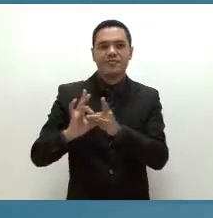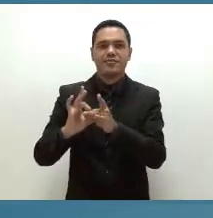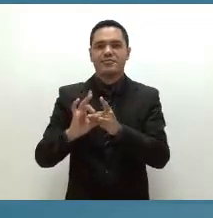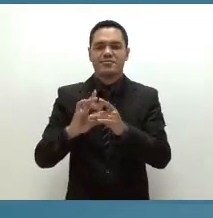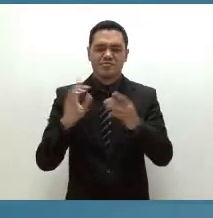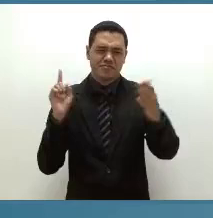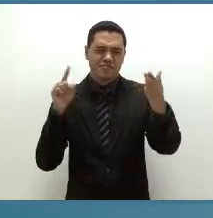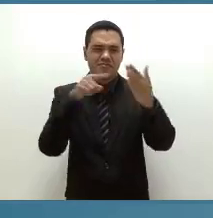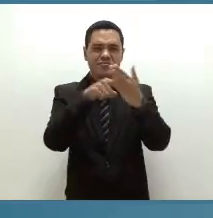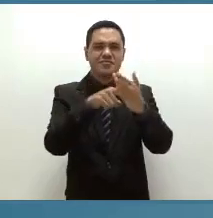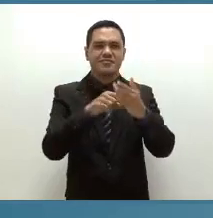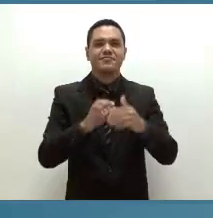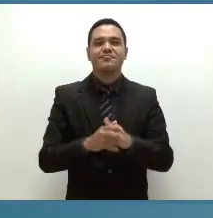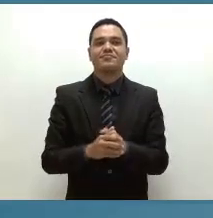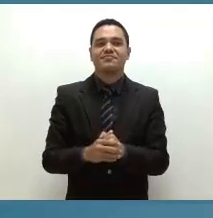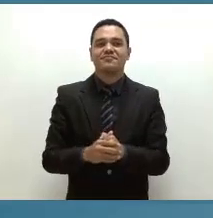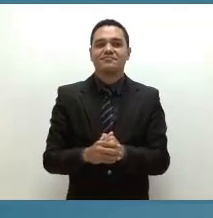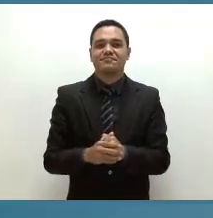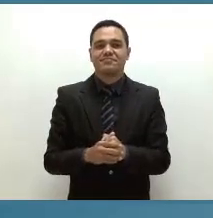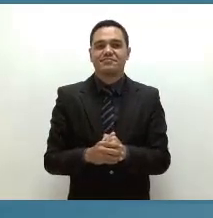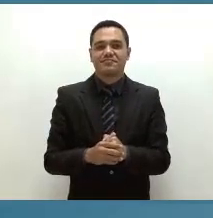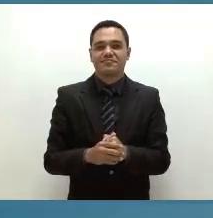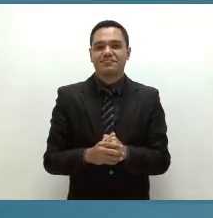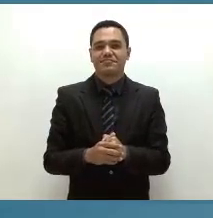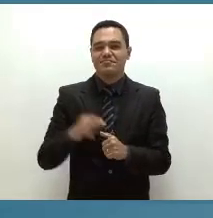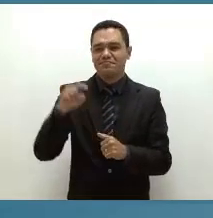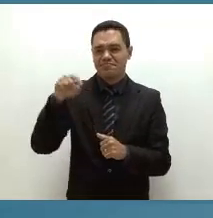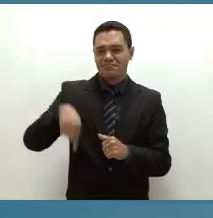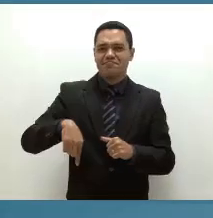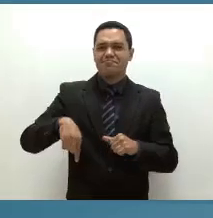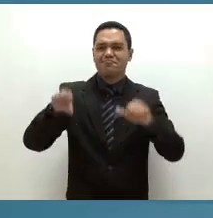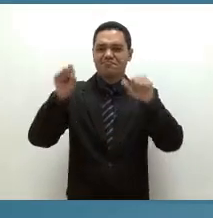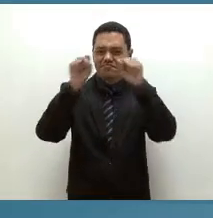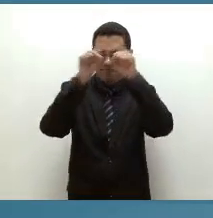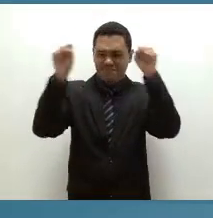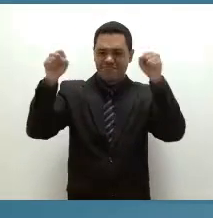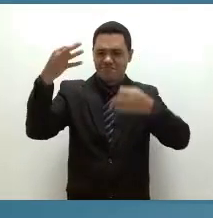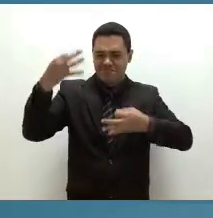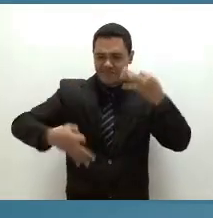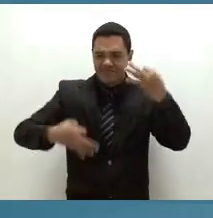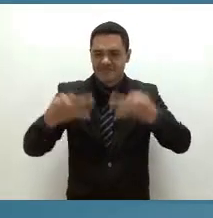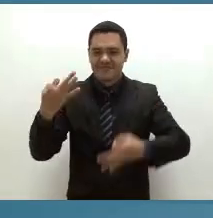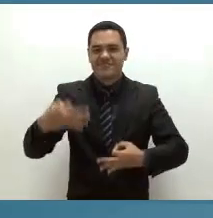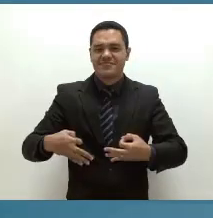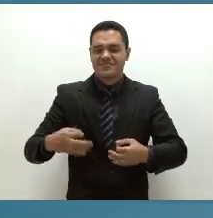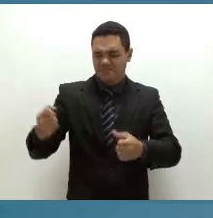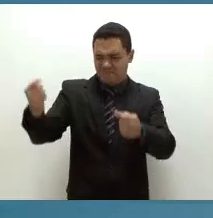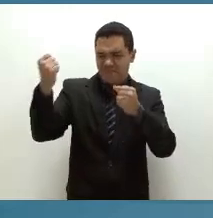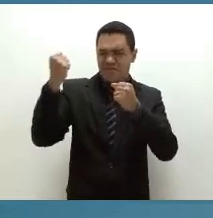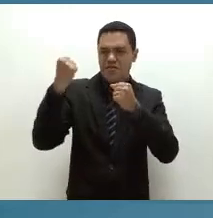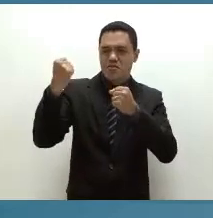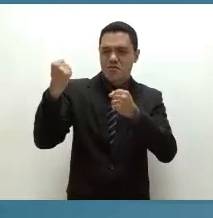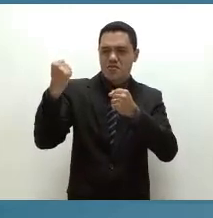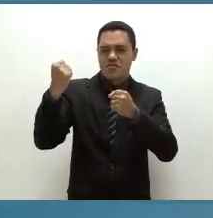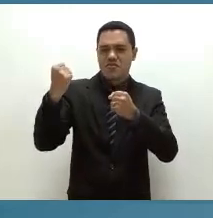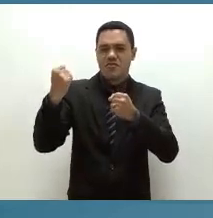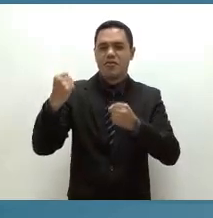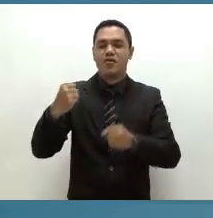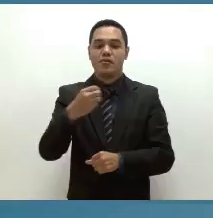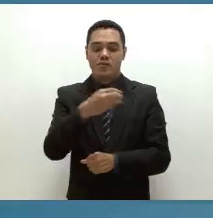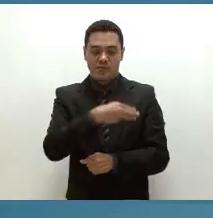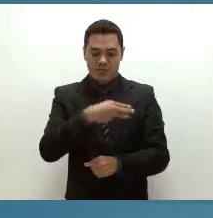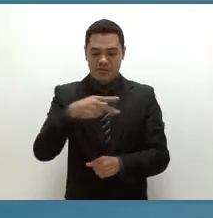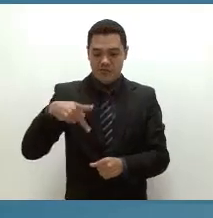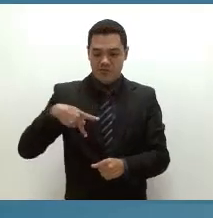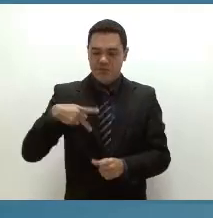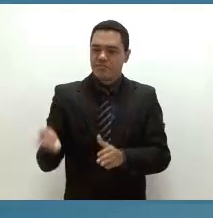ideal. O Tribunal de Justiça será ainda mais fortalecido pelo que diz as homenagens do Ministério Público do Estado do Pará a esta Corte